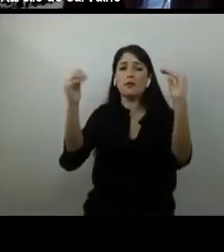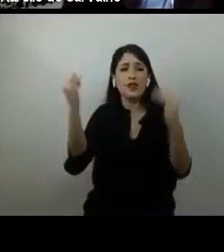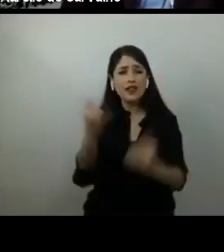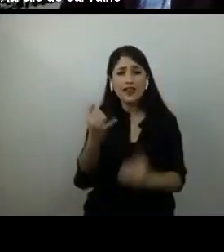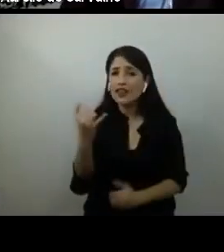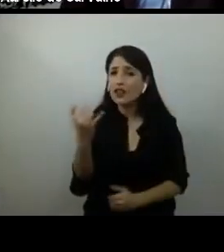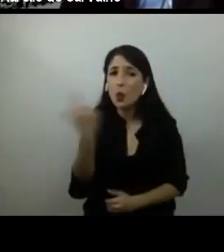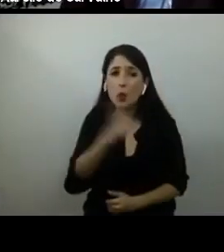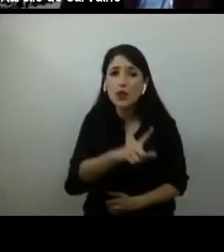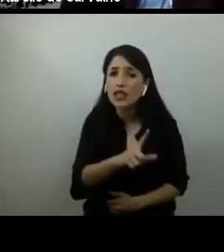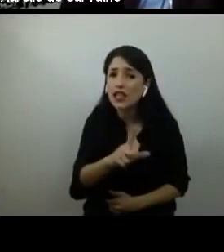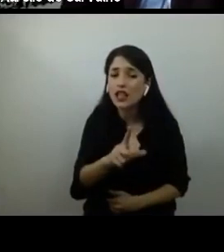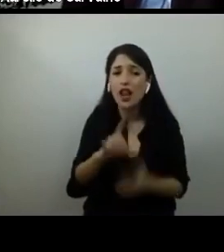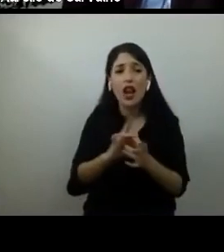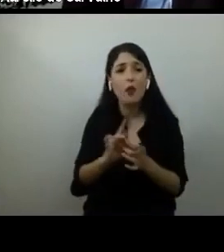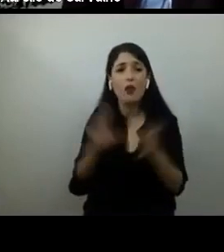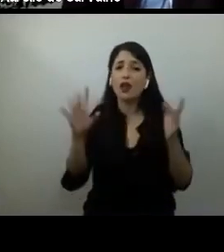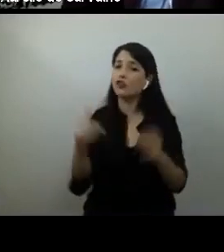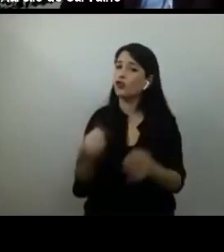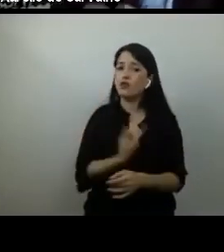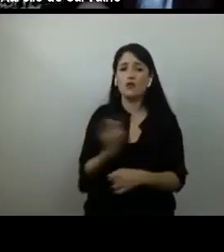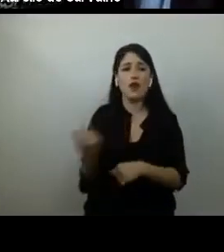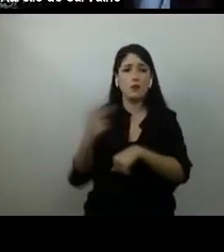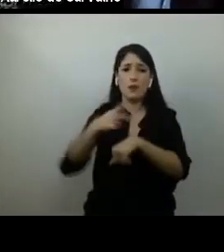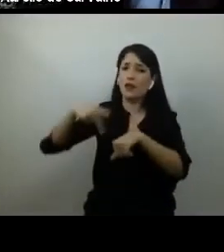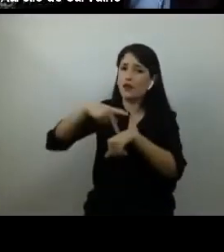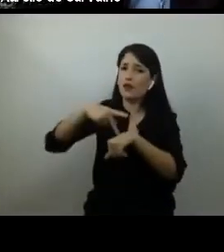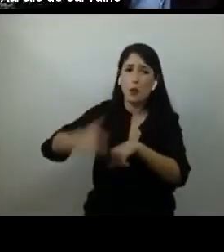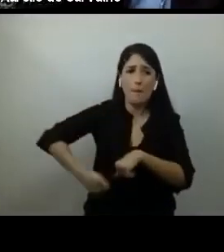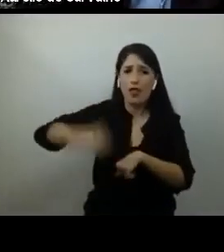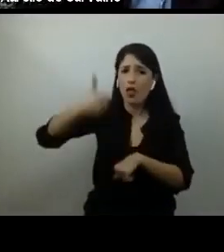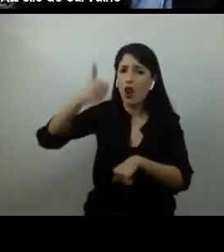país, esperança e um projeto de nação.